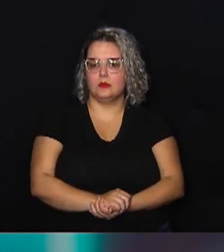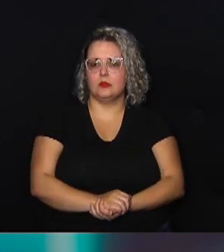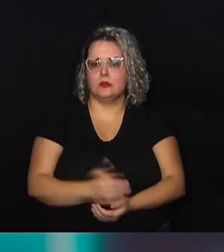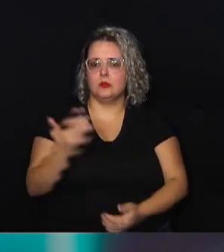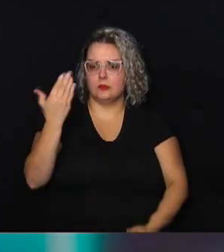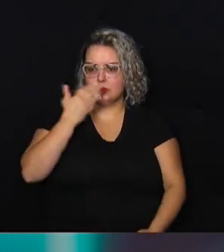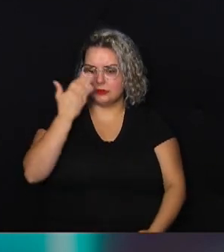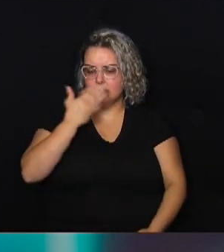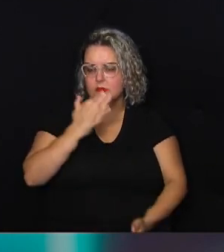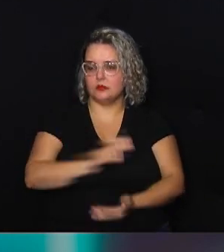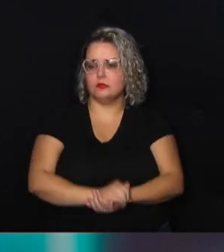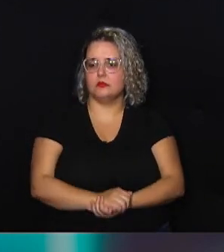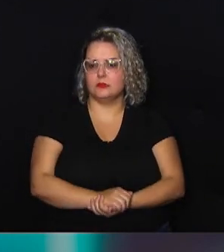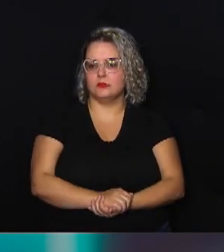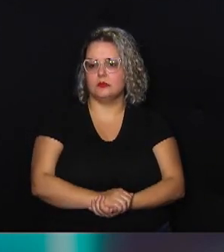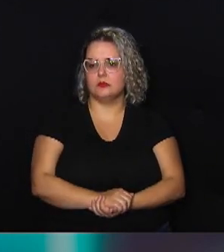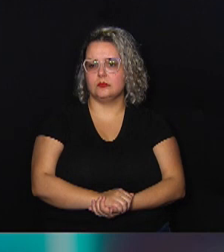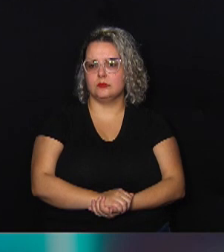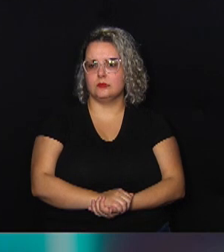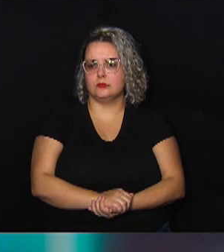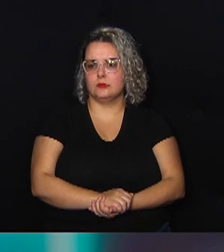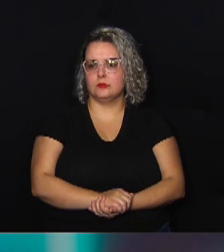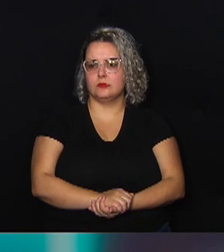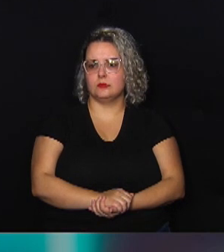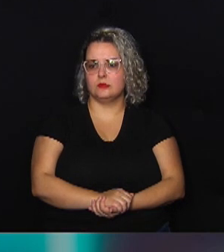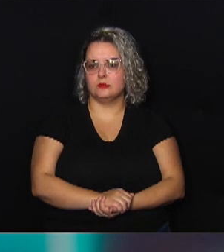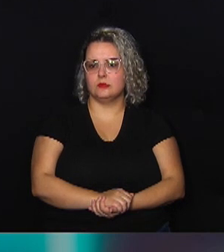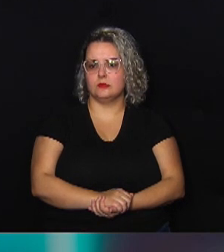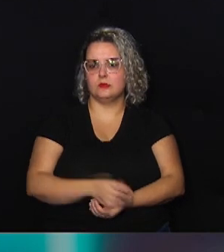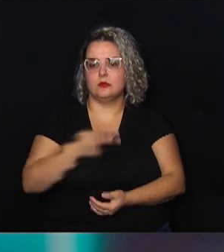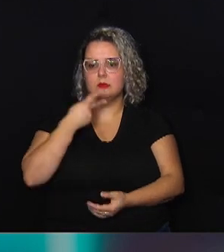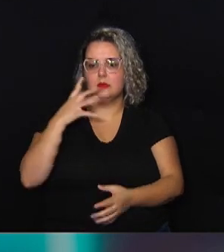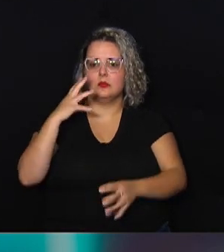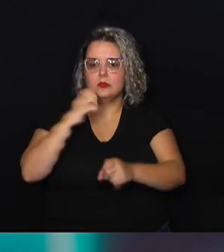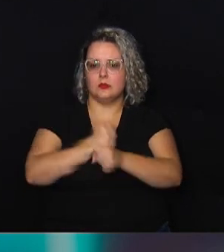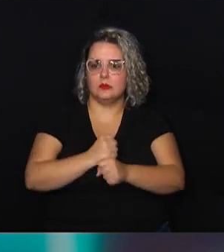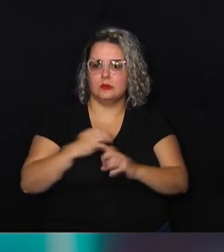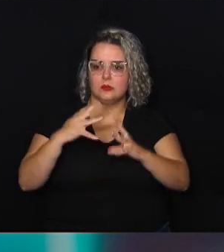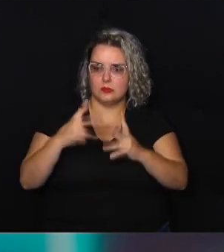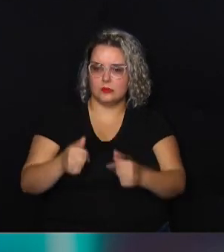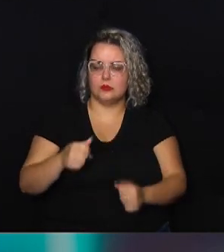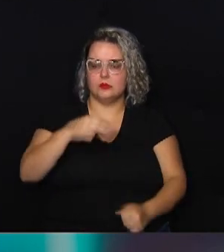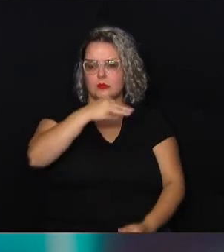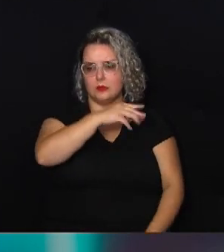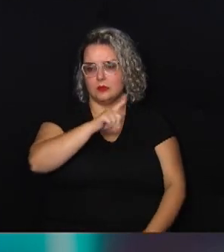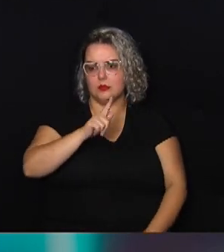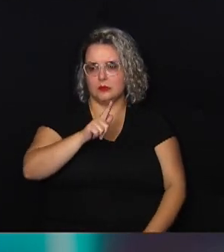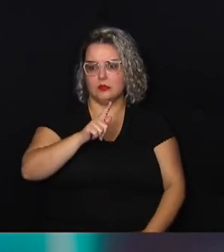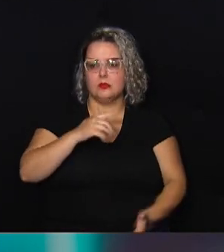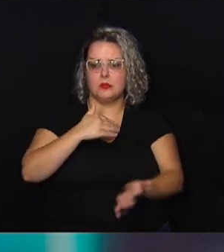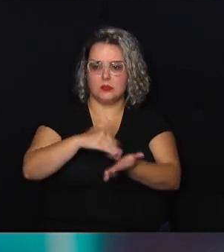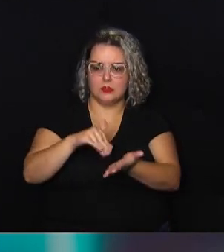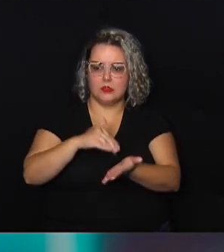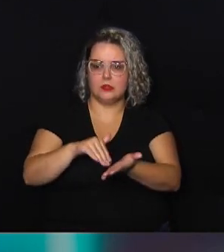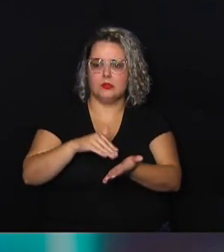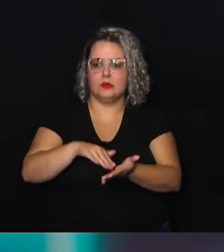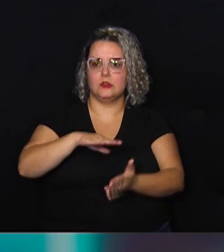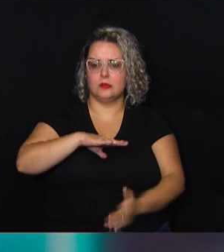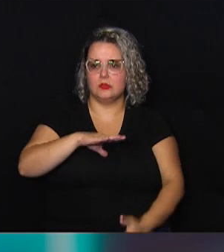aparecendo. Eu vou falar só o total geral das redes Mário Gatti e da Secretaria Municipal de